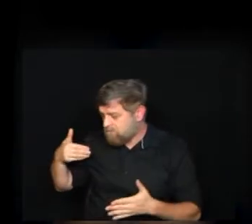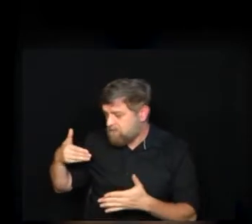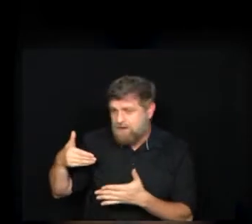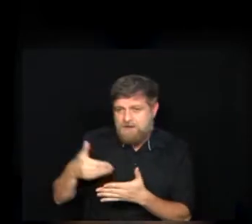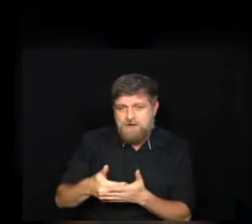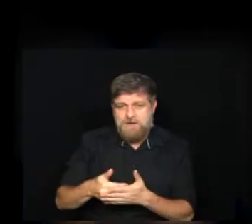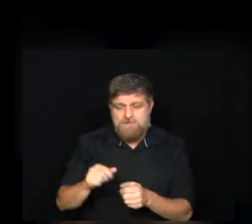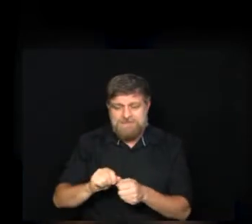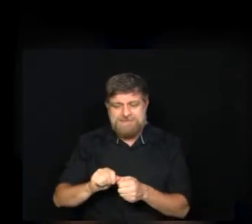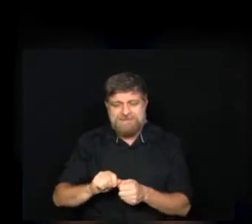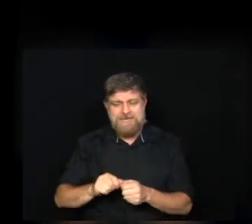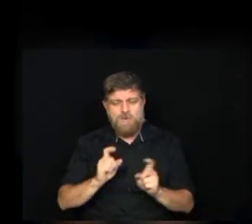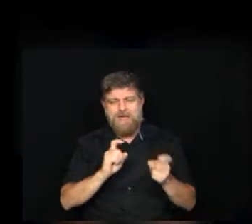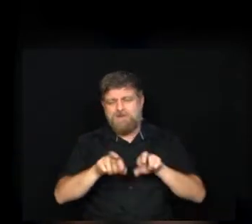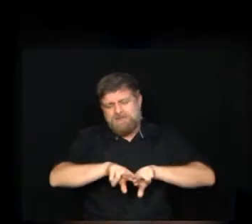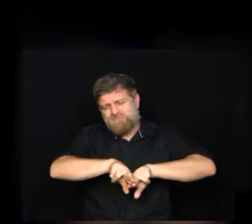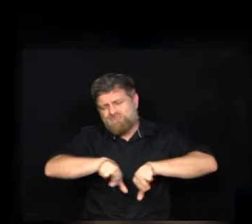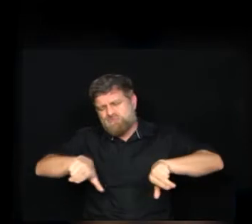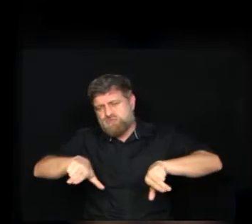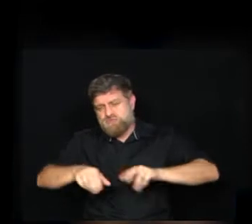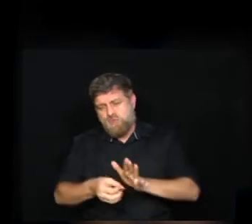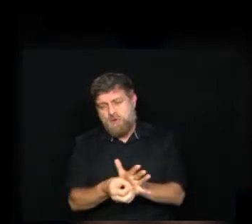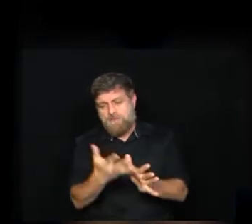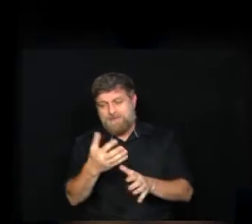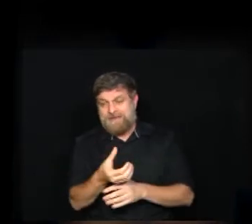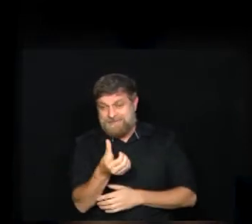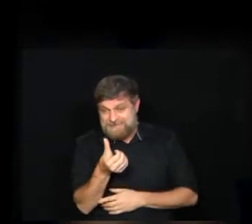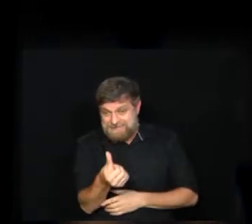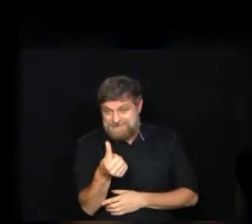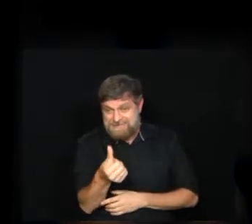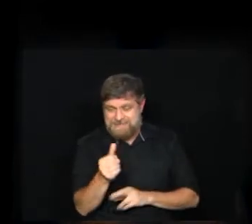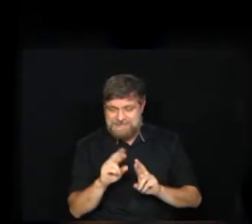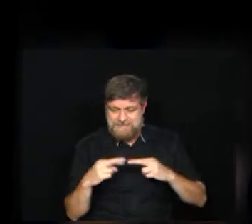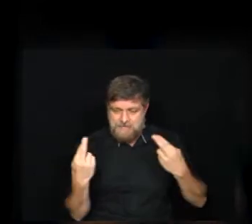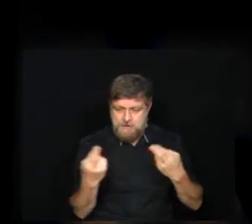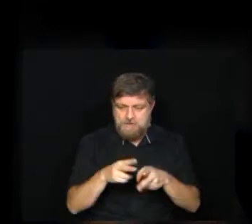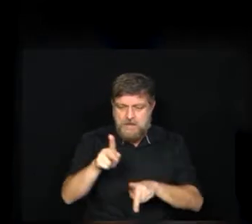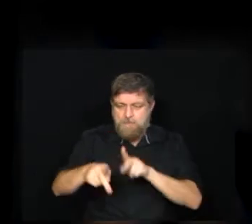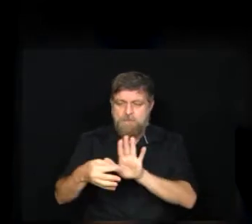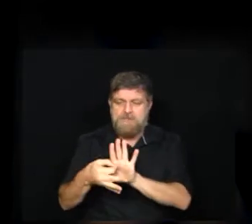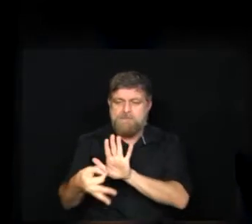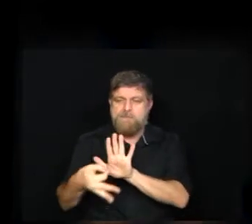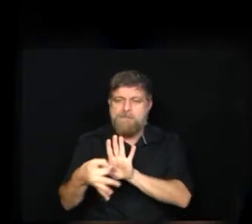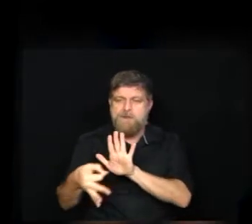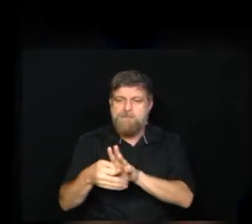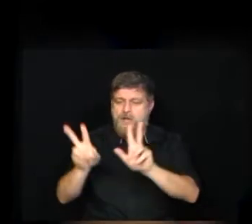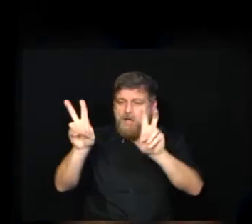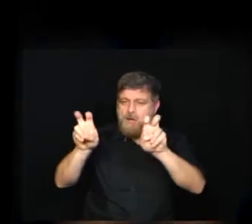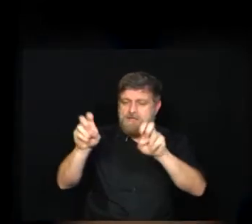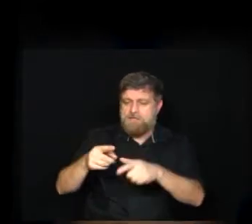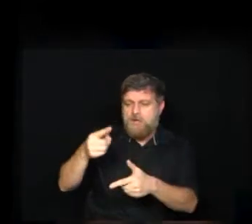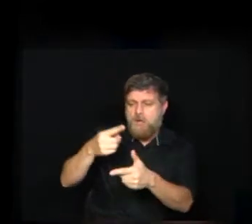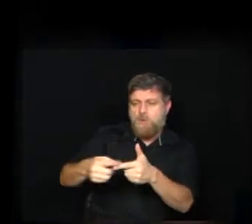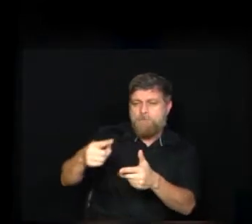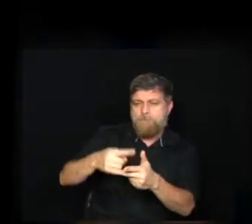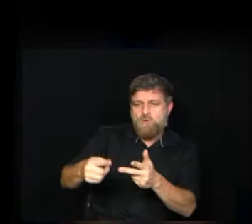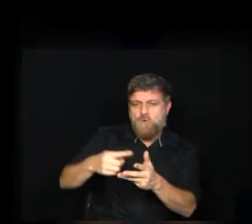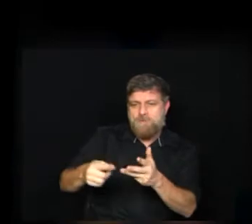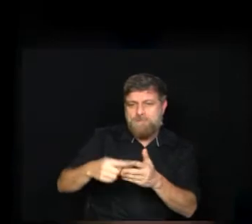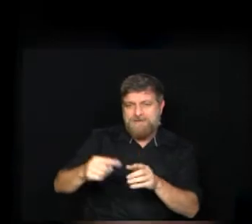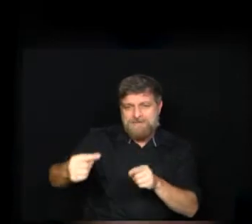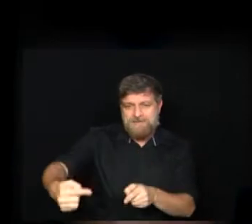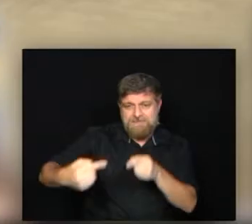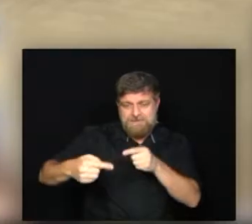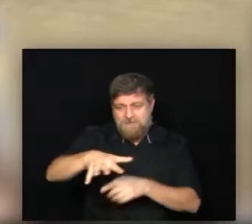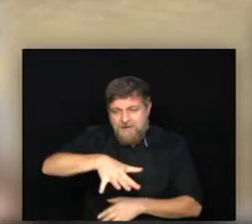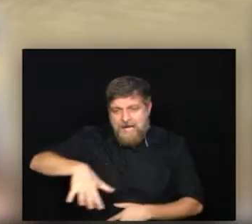feitas diversas reuniões, inclusive 6 delas ouvindo a população a respeito dos problemas e desafios